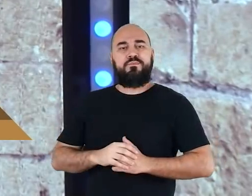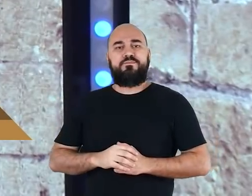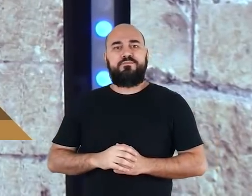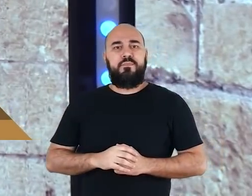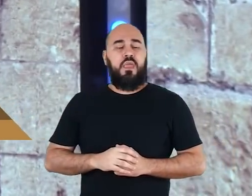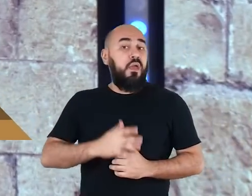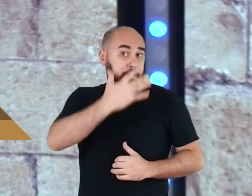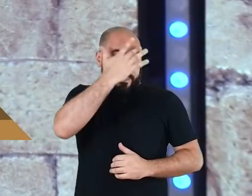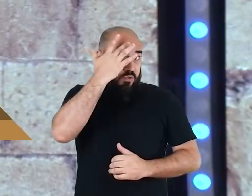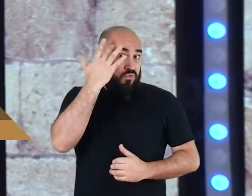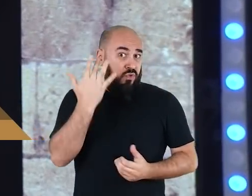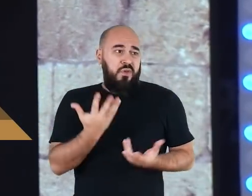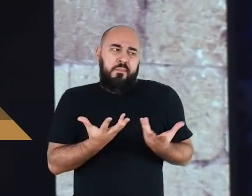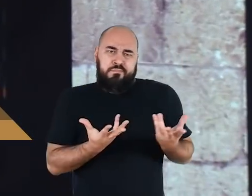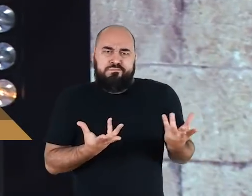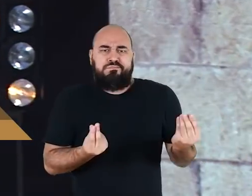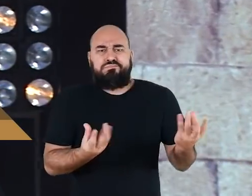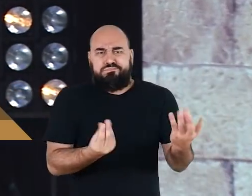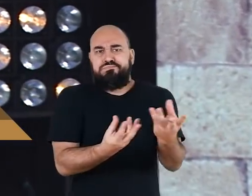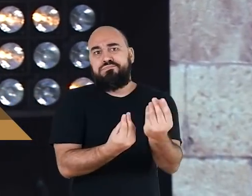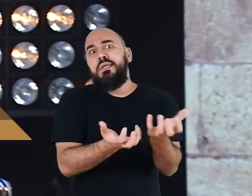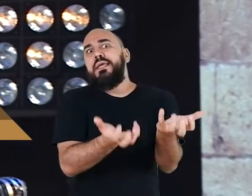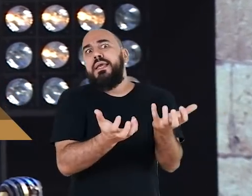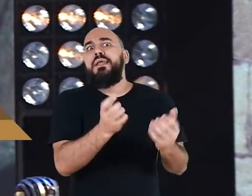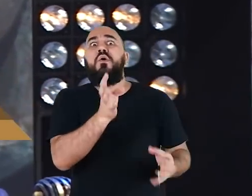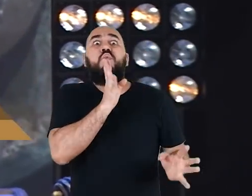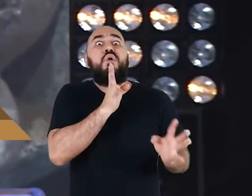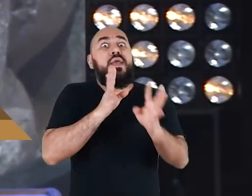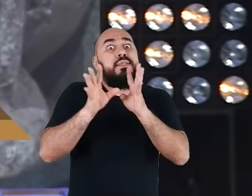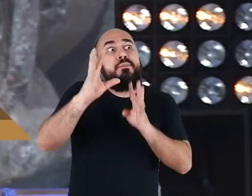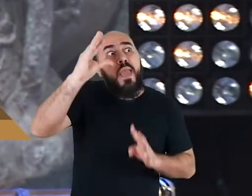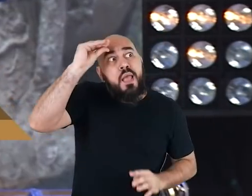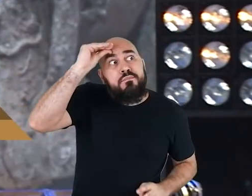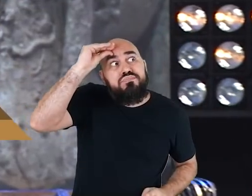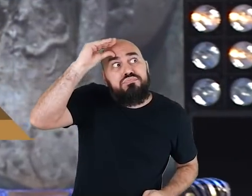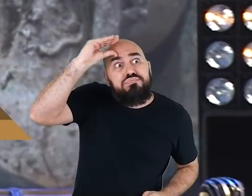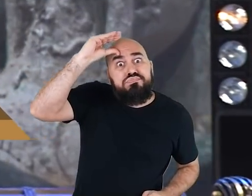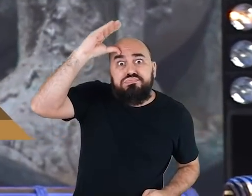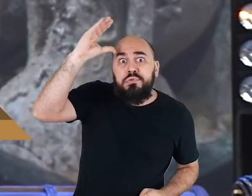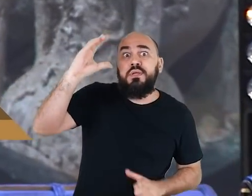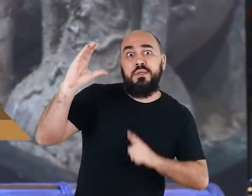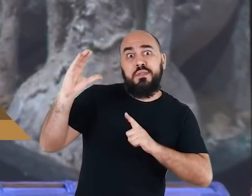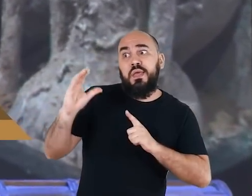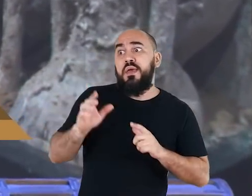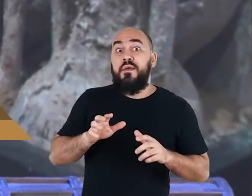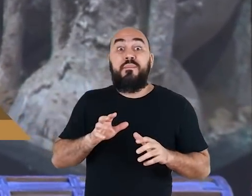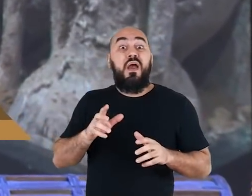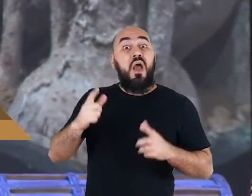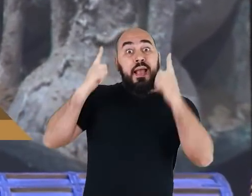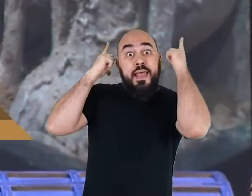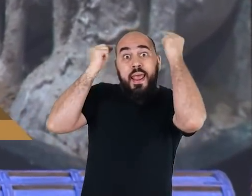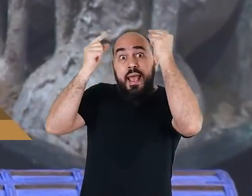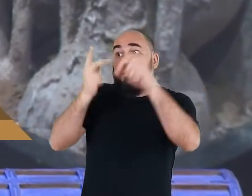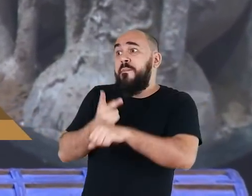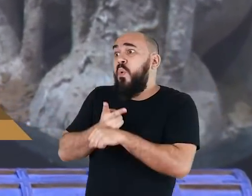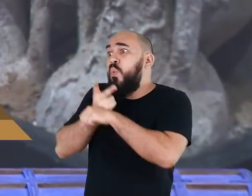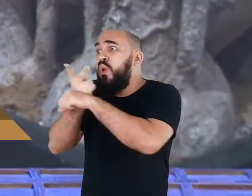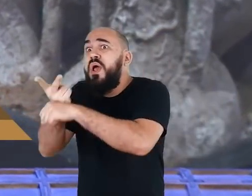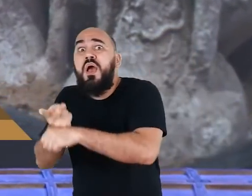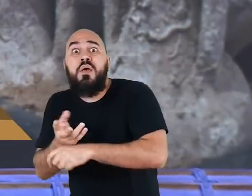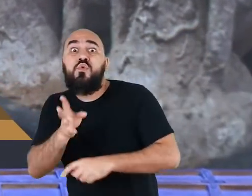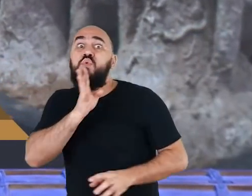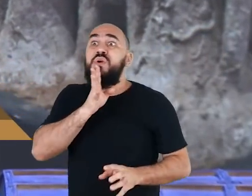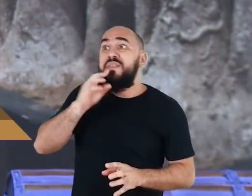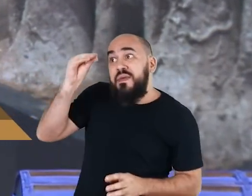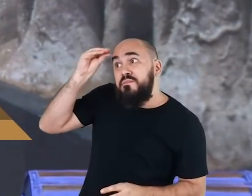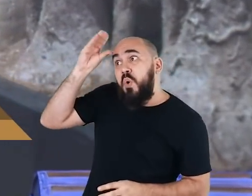muitos os viajantes que, sedentos de conhecimento, percorriam a Grécia e outros lugares fora da Grécia para conhecer